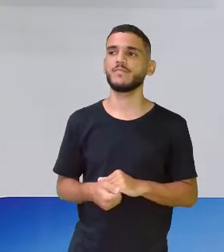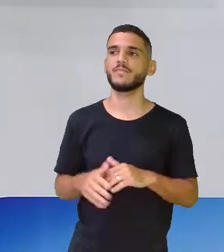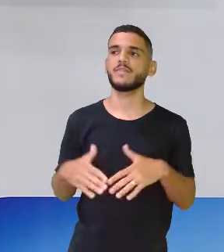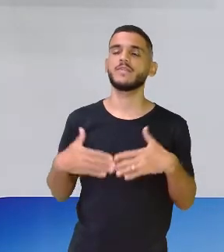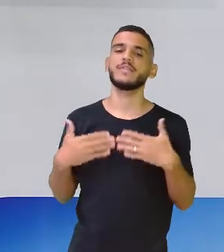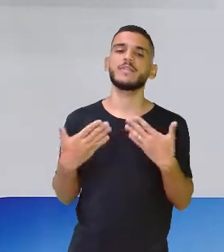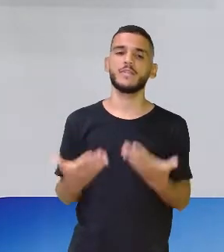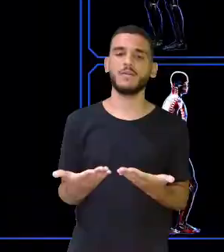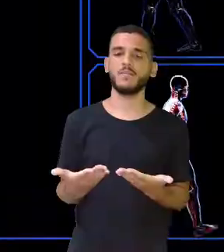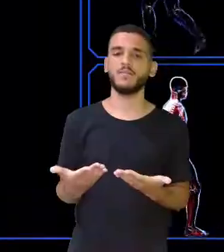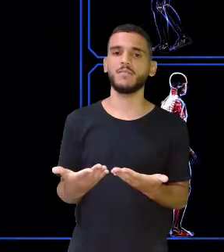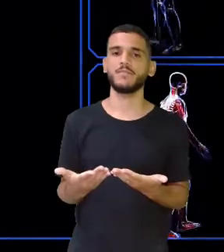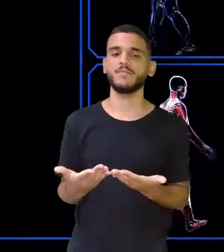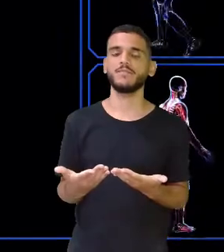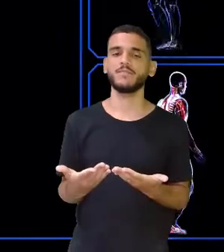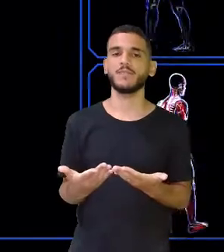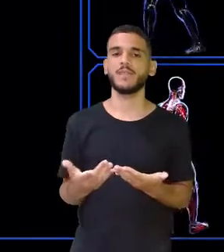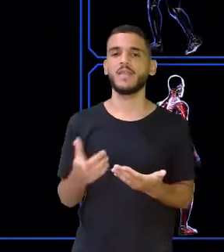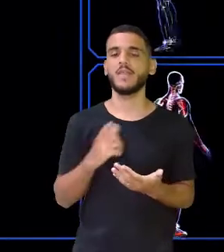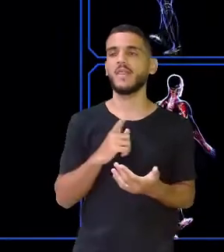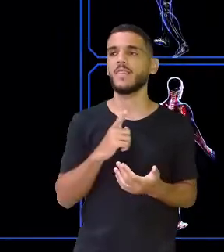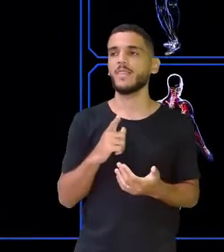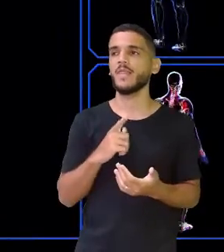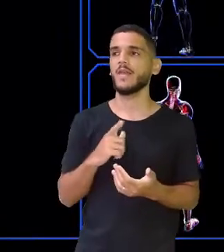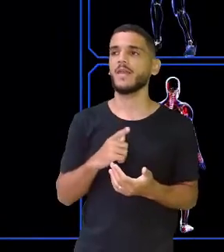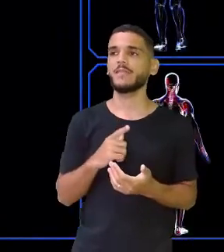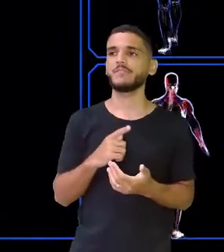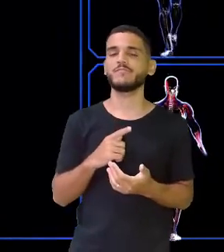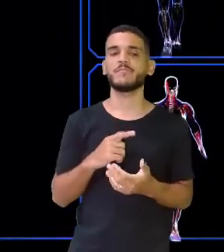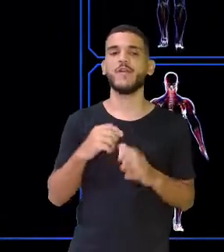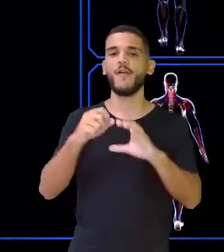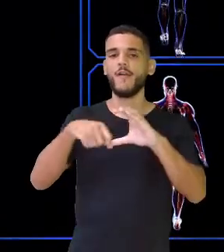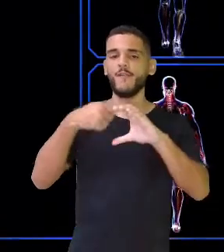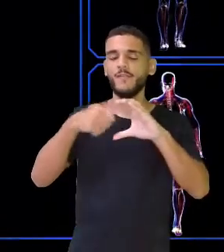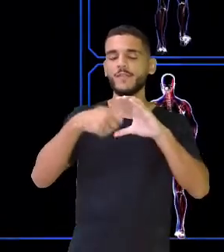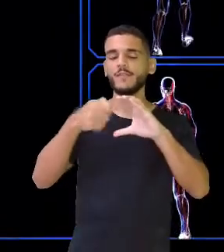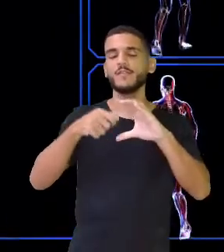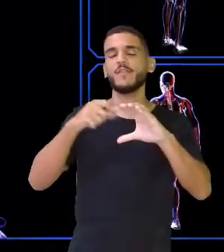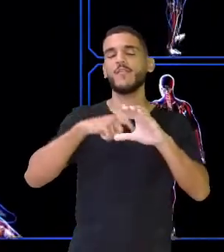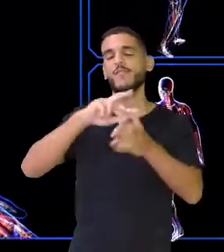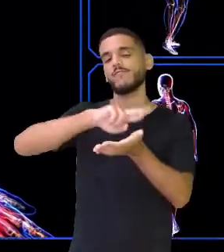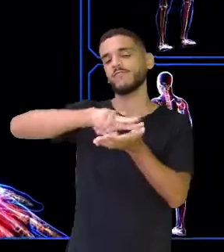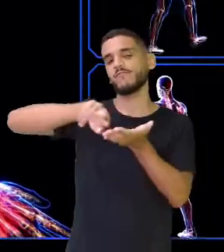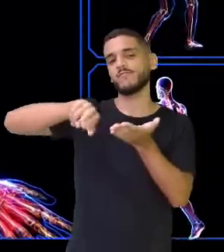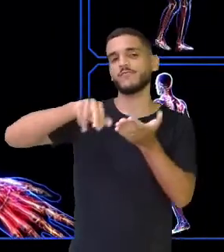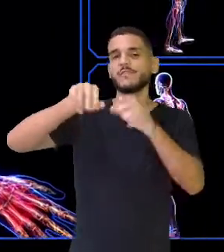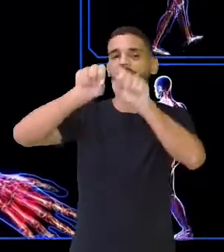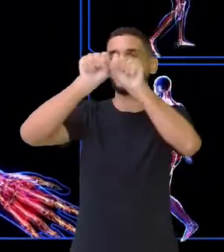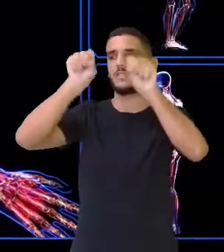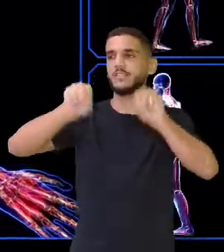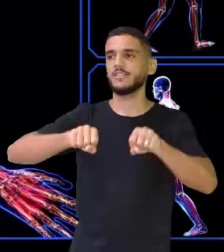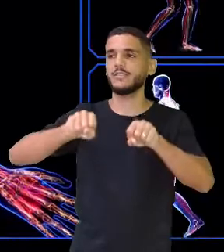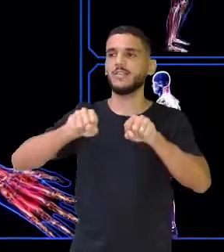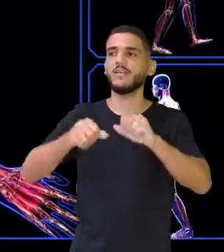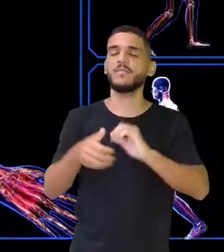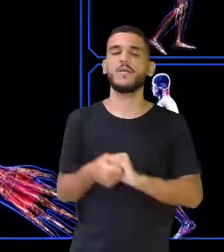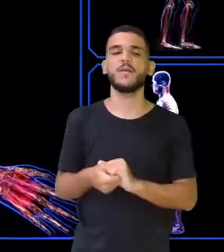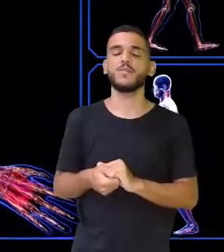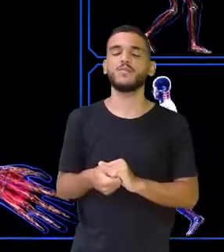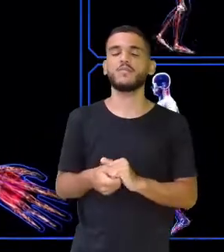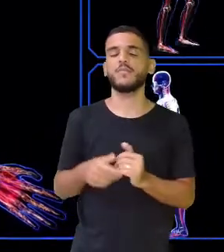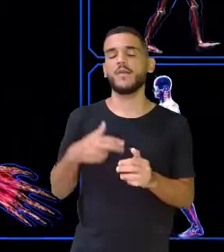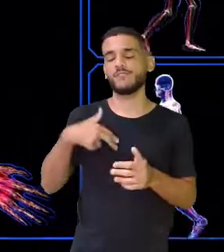Então, aí está esse videozinho, né, com nossos diversos sistemas, está mostrando, né, desde o